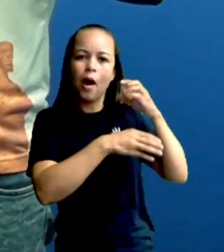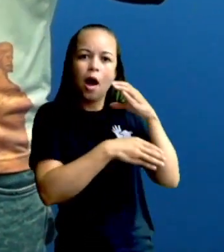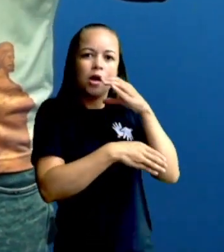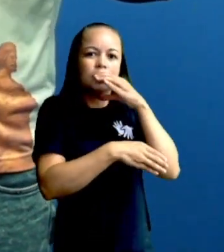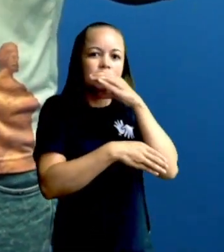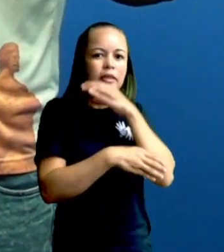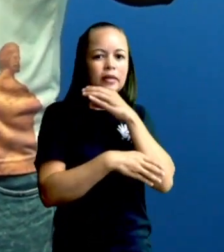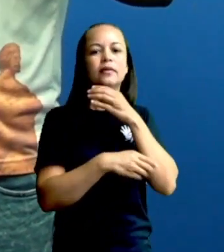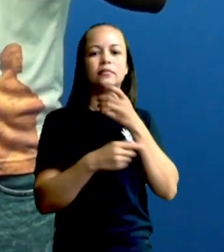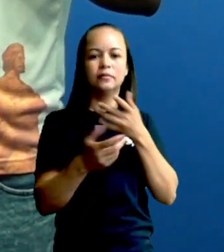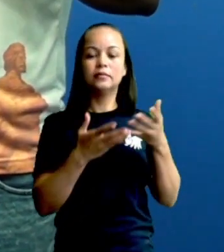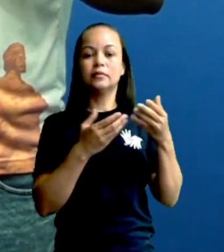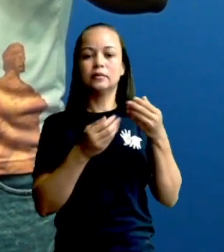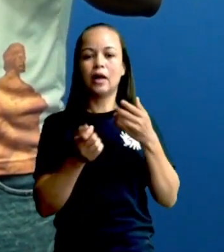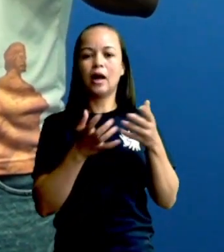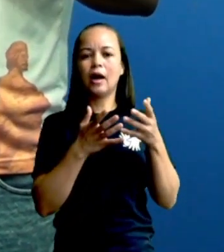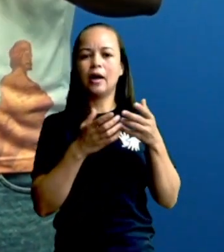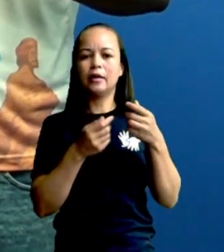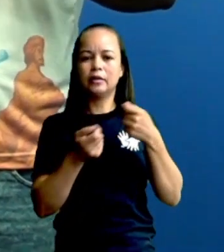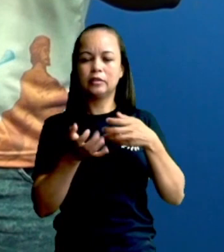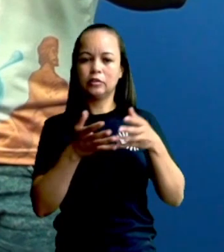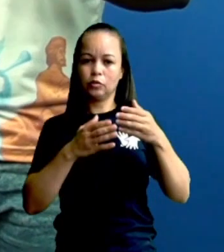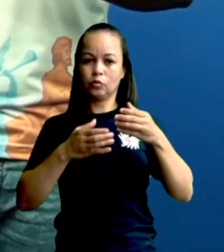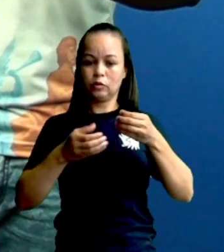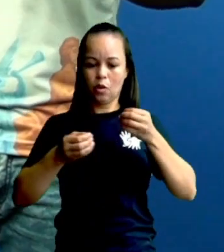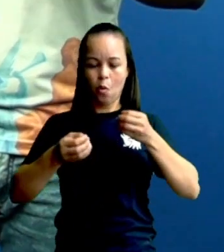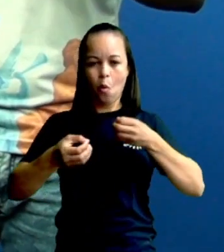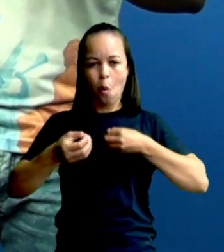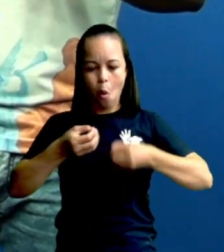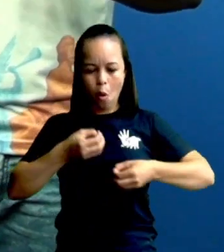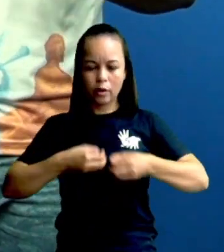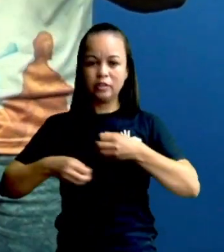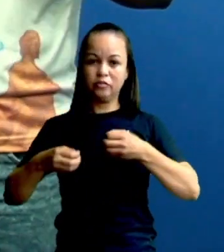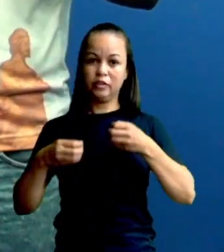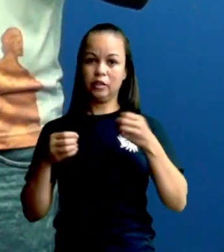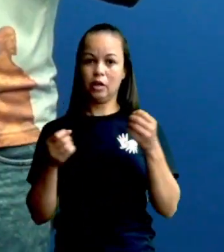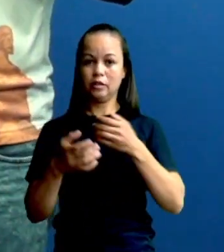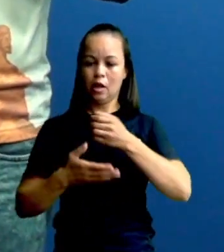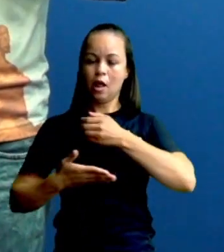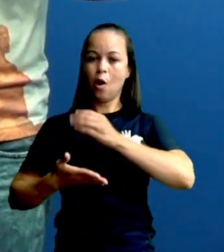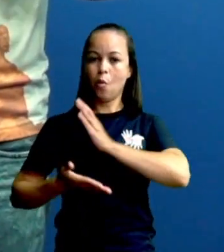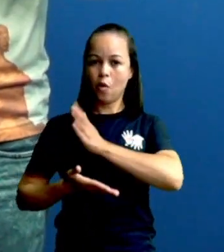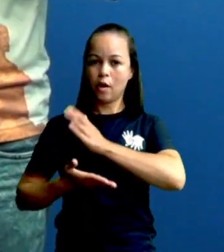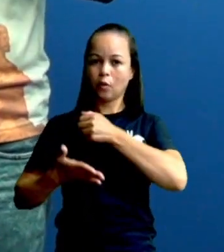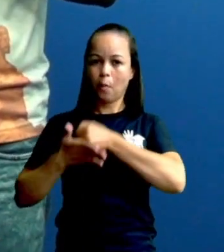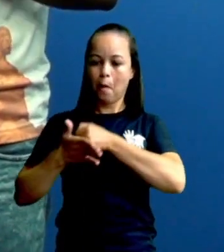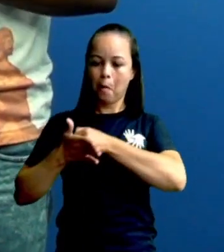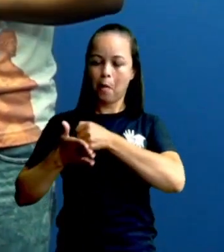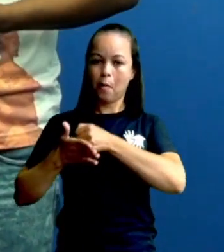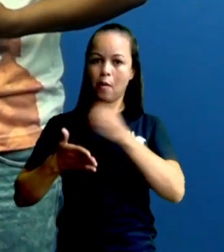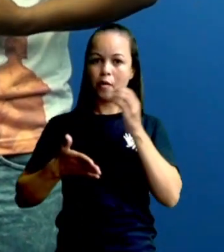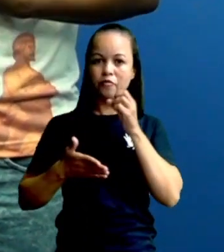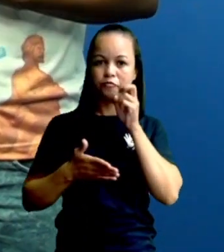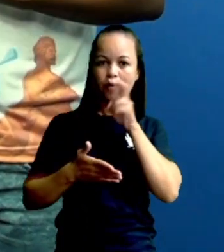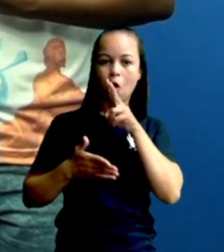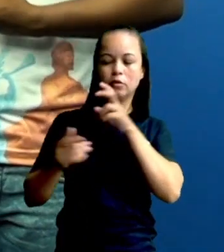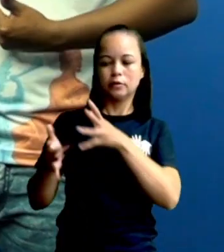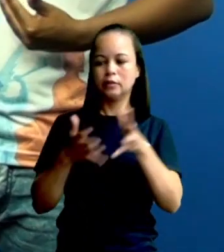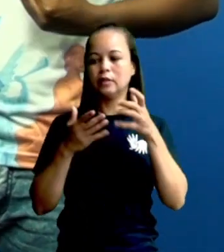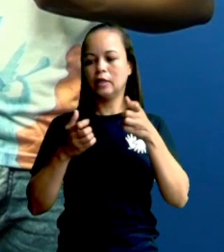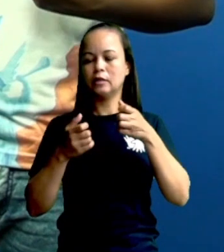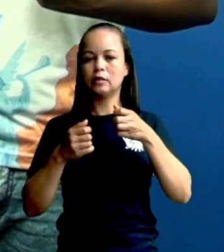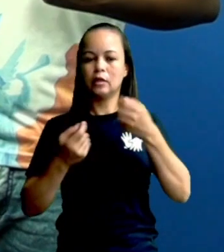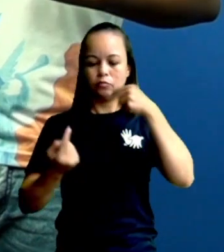reações fisiológicas no seu organismo fiquem aceleradas, seu coração bata mais forte, sua digestão ocorra